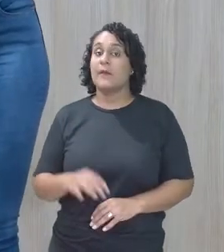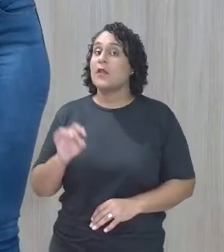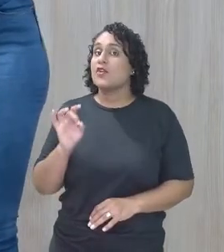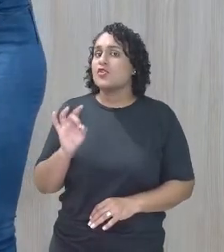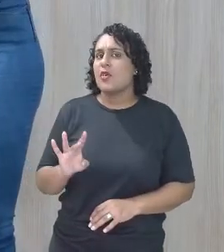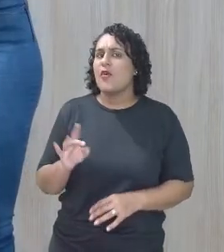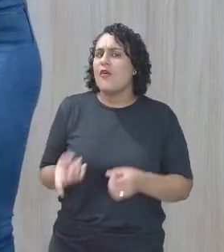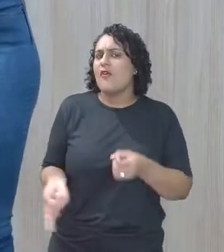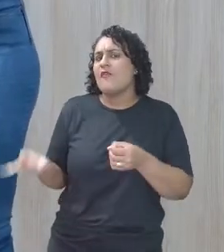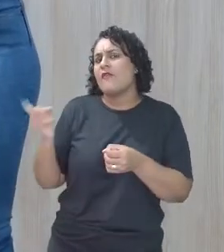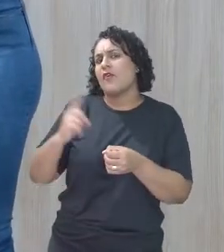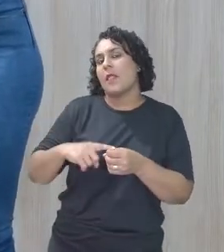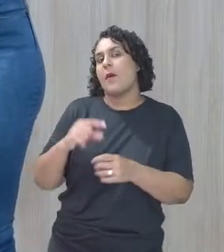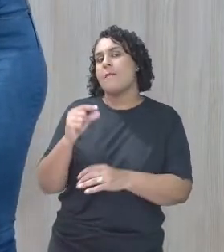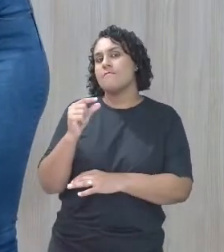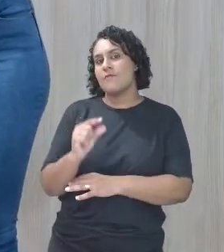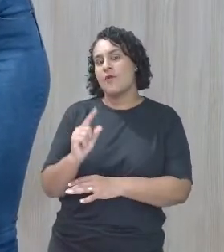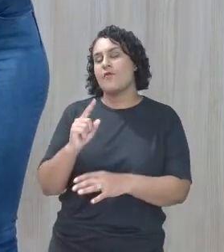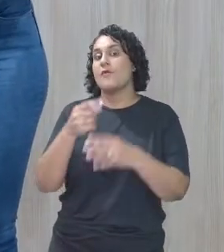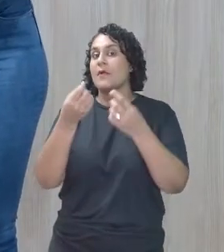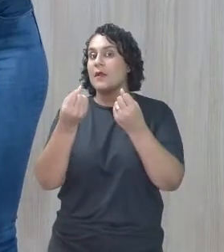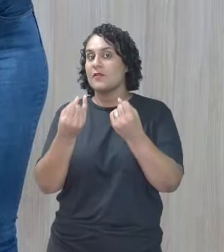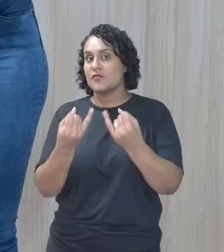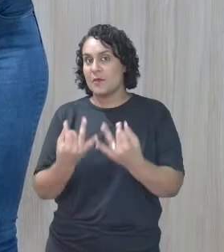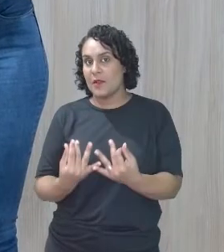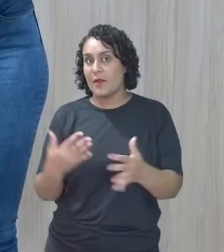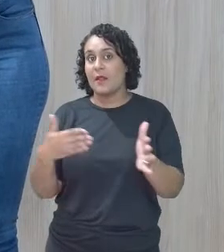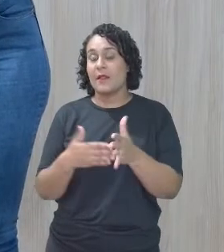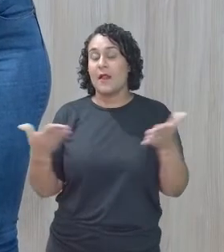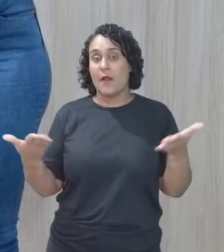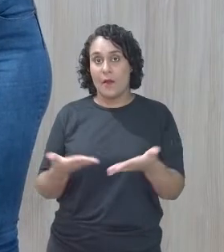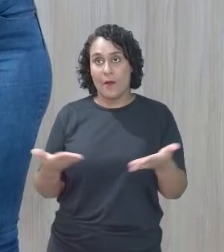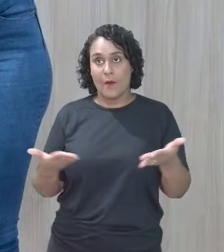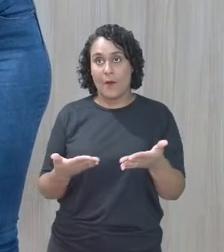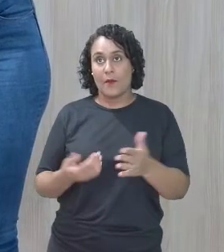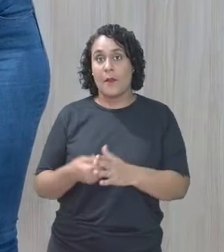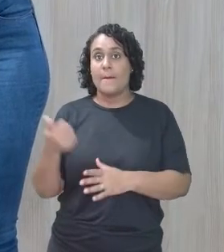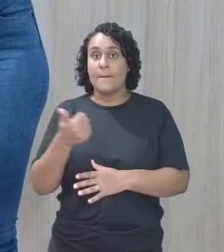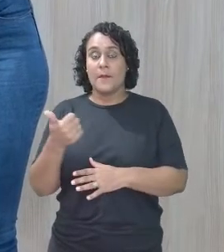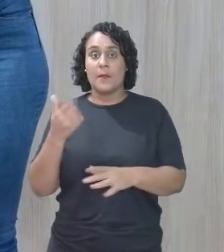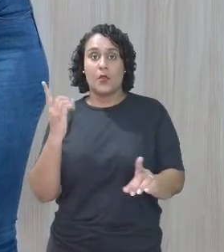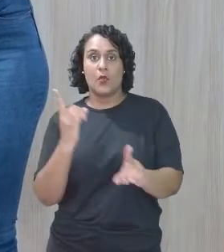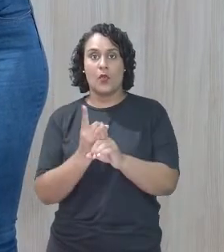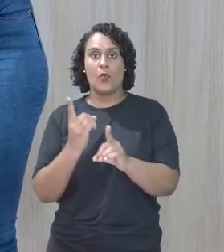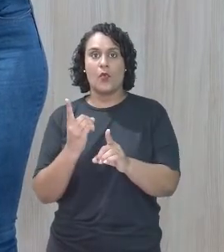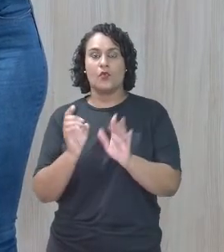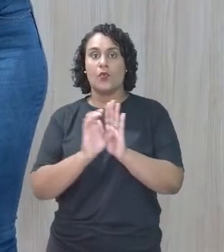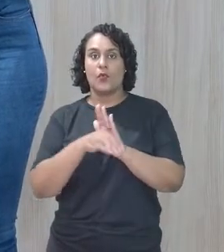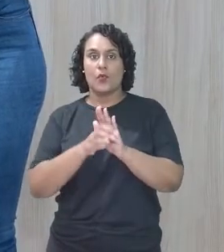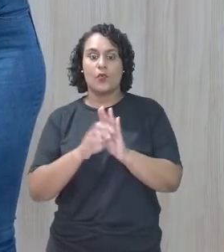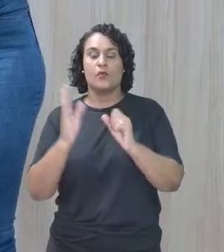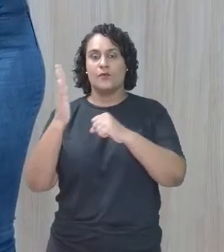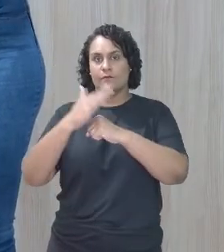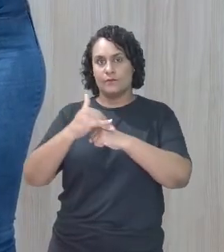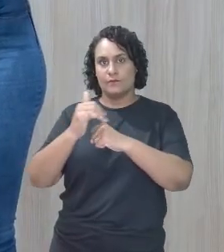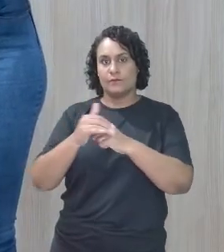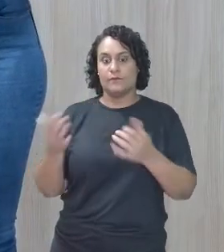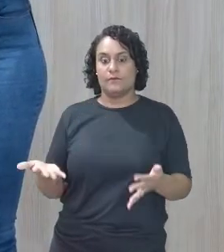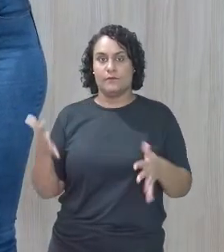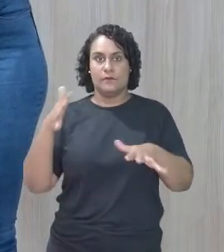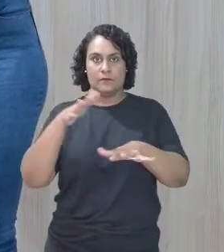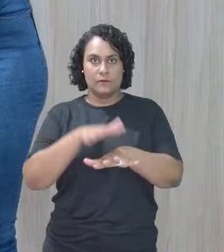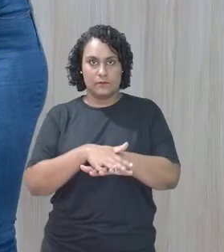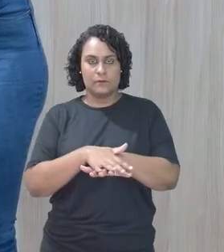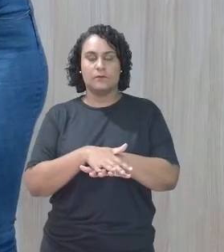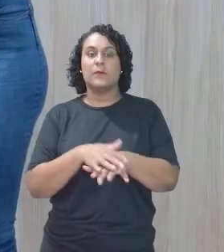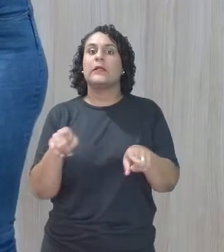só voltar um pouquinho para o que a gente conversou até agora. No nosso primeiro dia, nós conceituamos afetividade, inclusão,